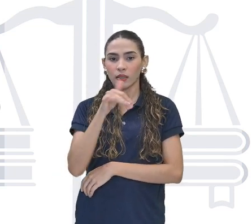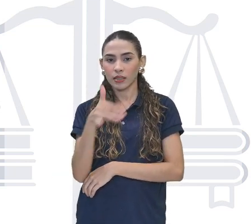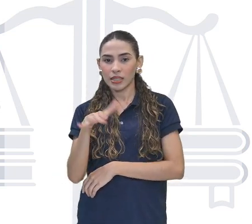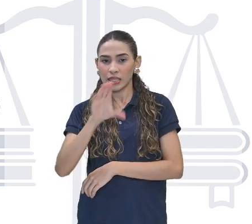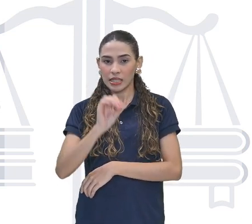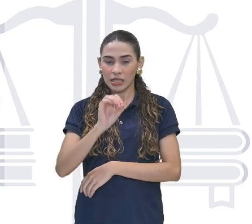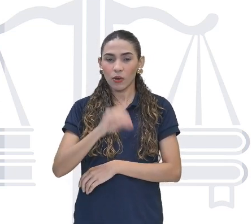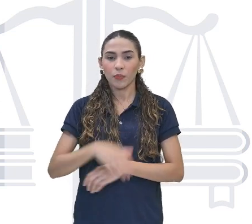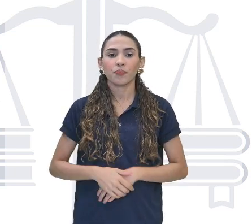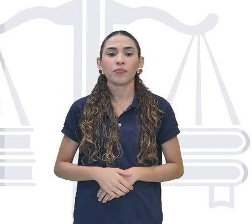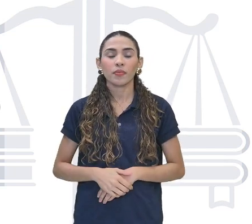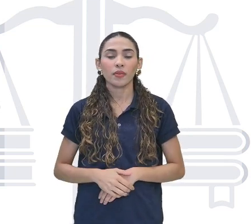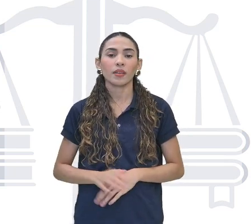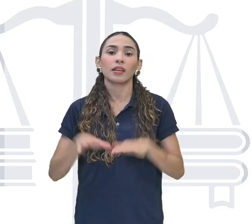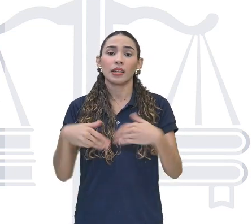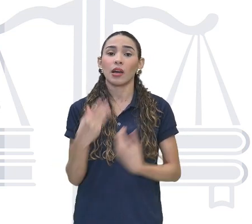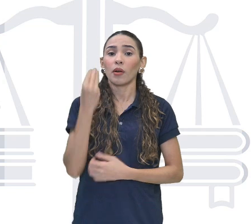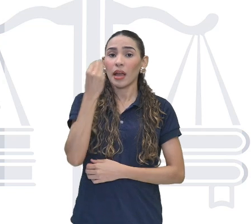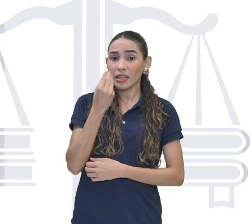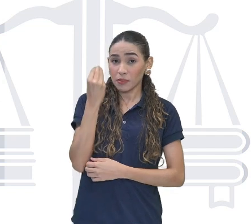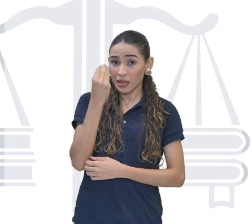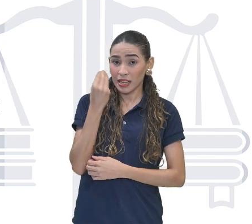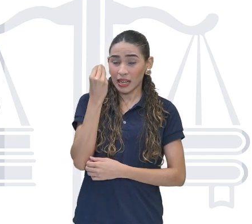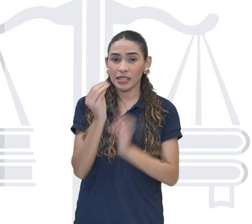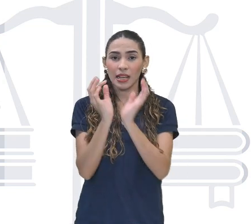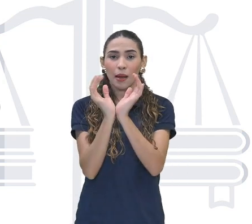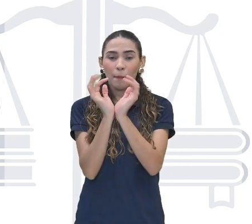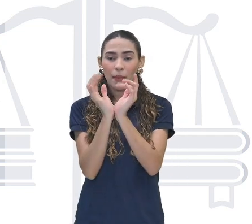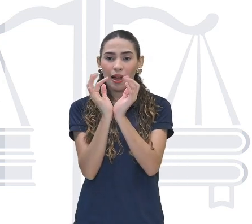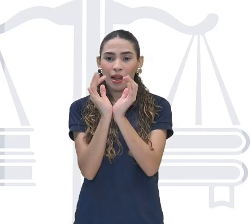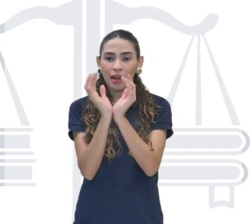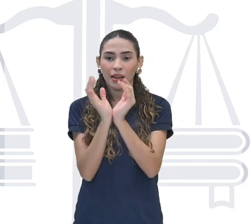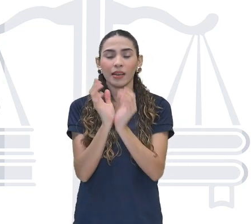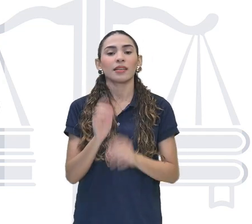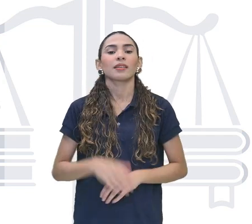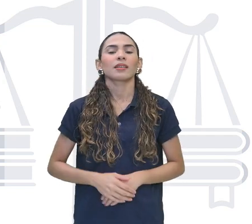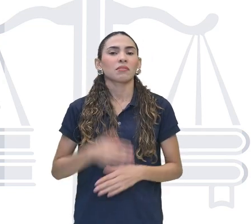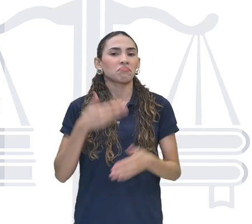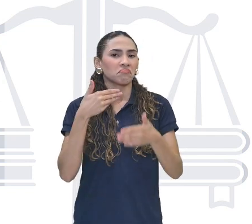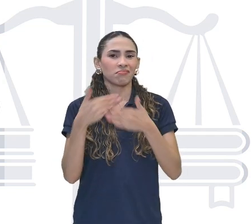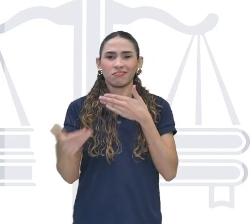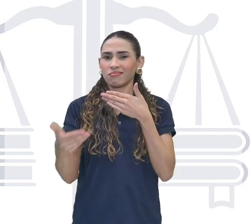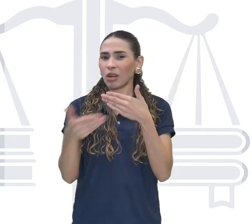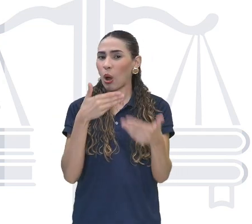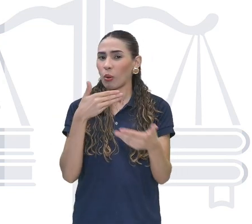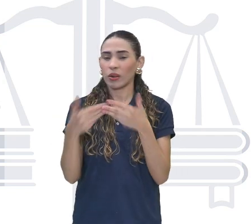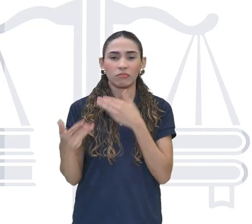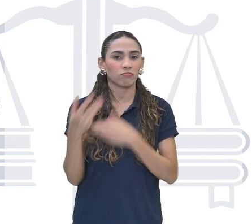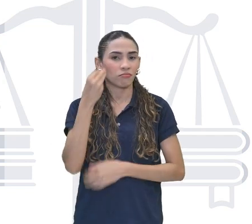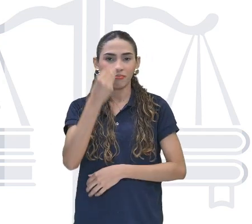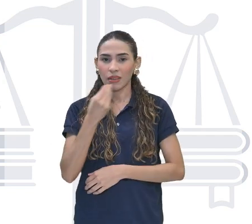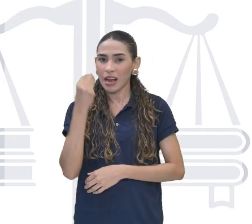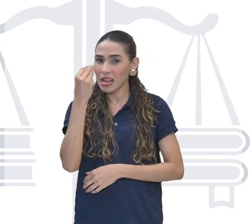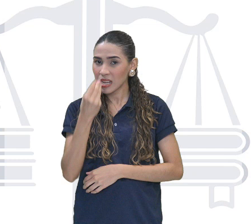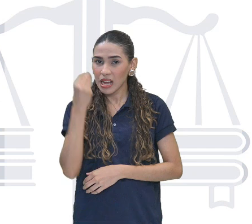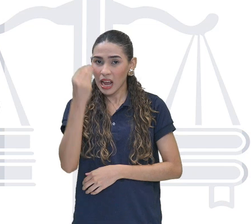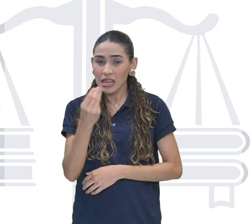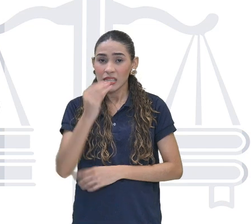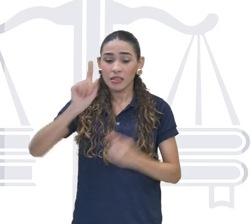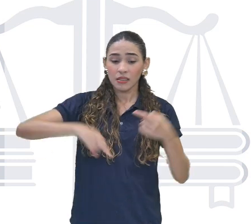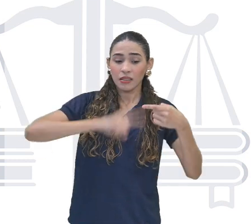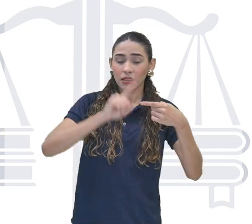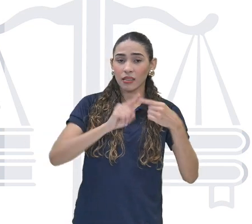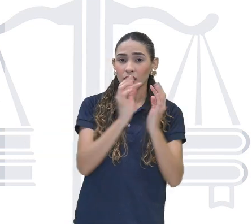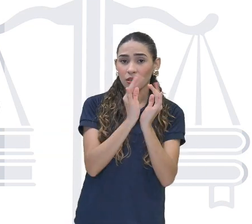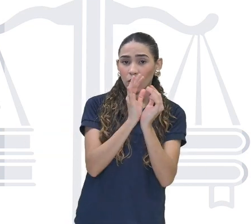fala de experiências metacognitivas, nós estamos falando de qualquer experiência, tanto a cognitiva